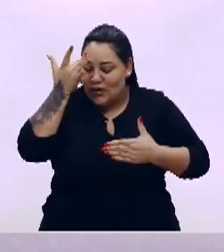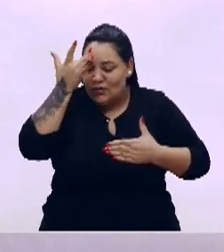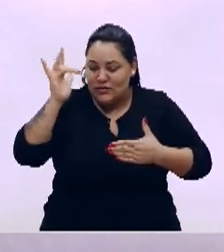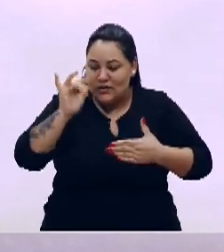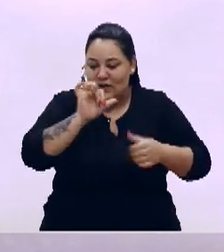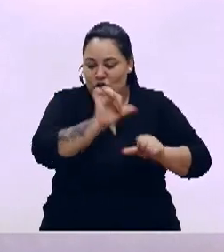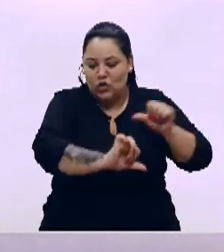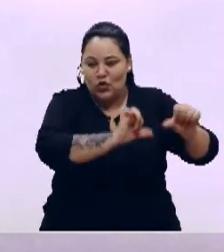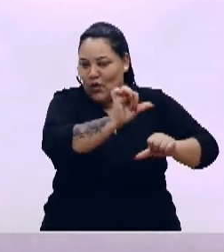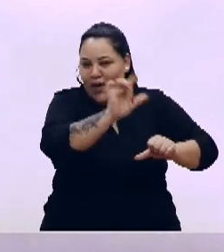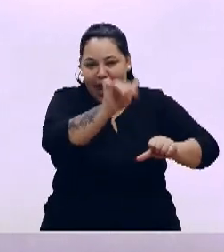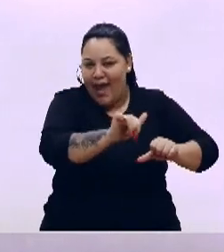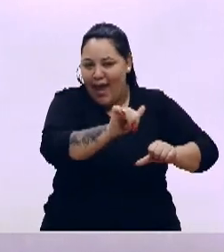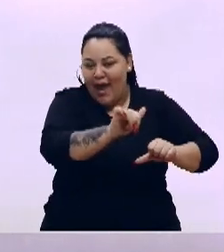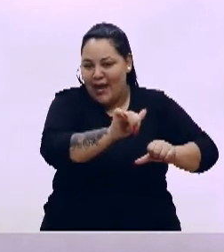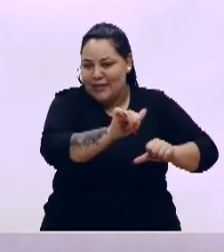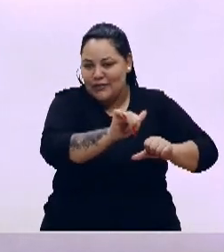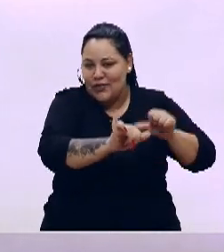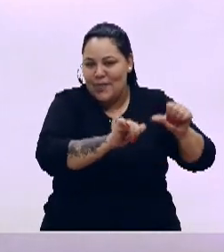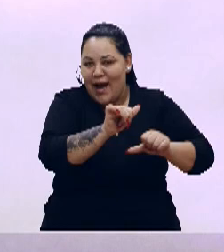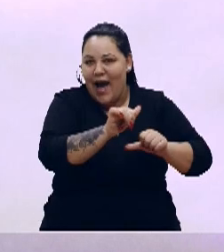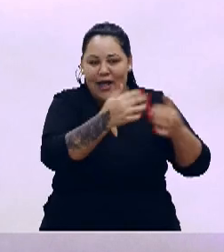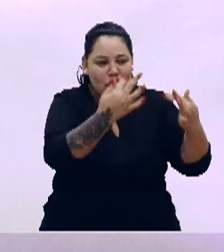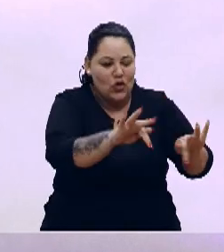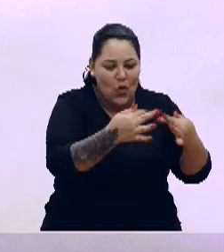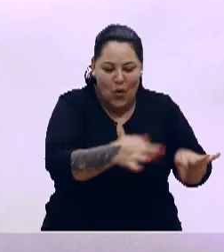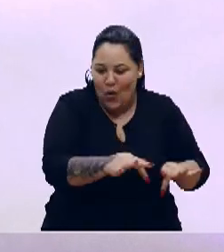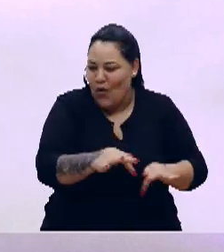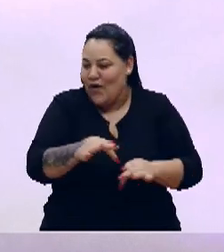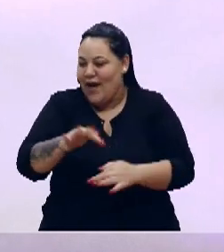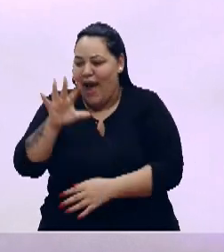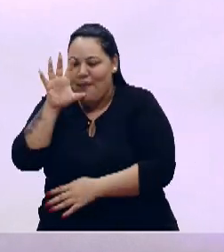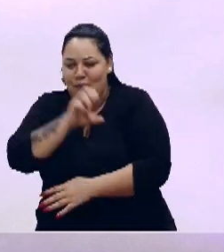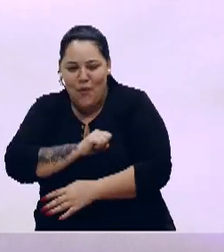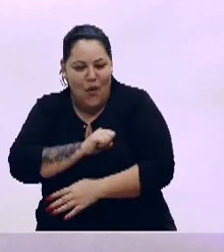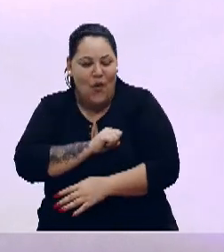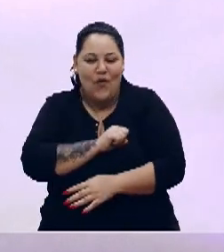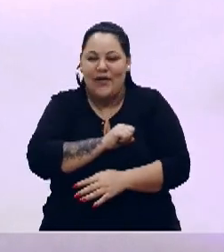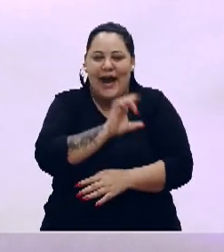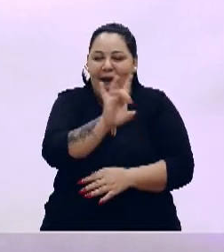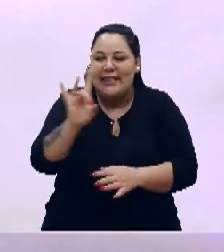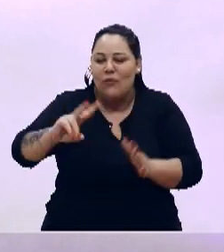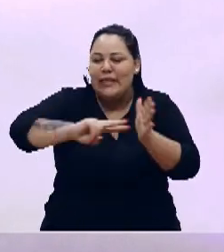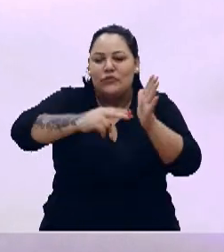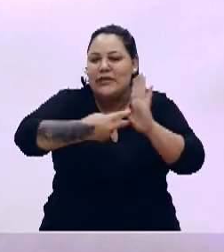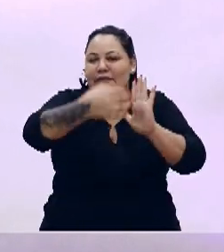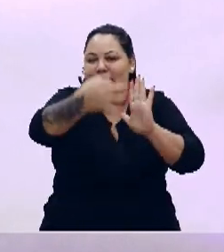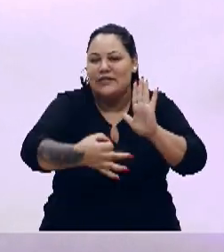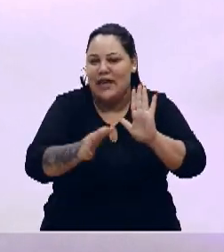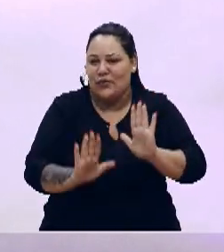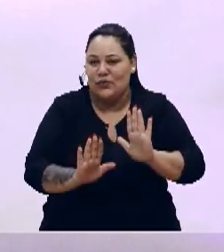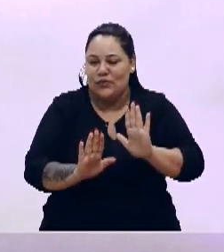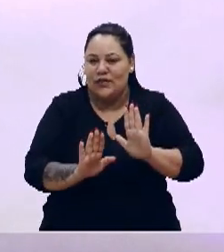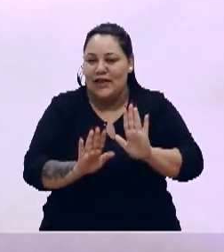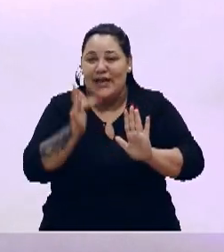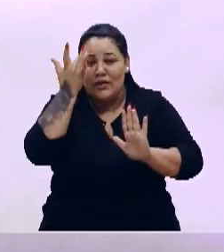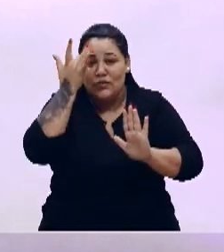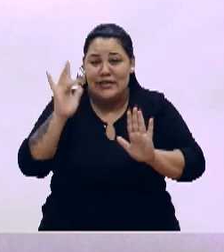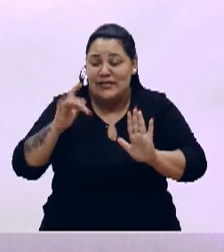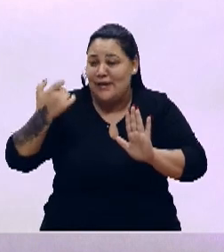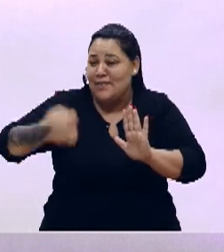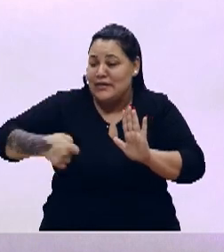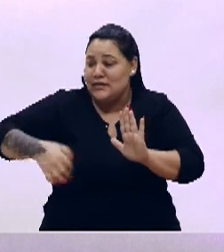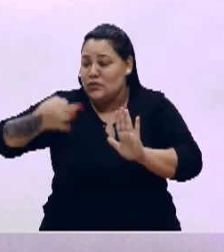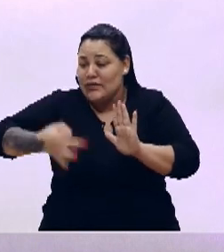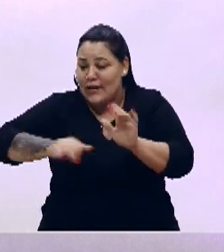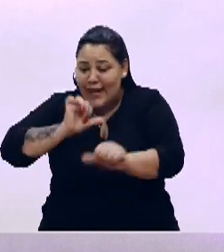amor é amor. Saudade é saudade, gratidão é gratidão, raiva é raiva, né? Então, eu acredito que é muito mais, assim, o que a